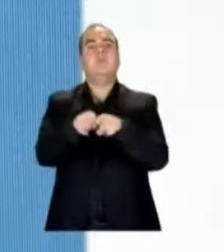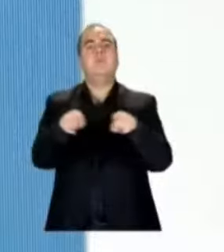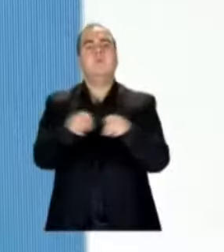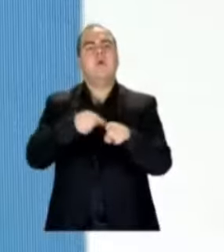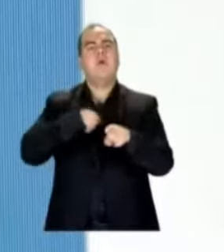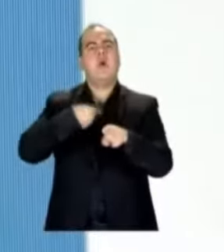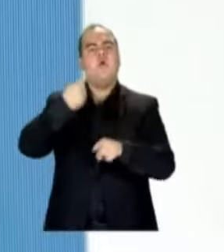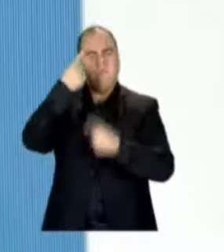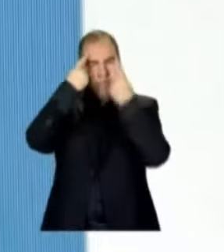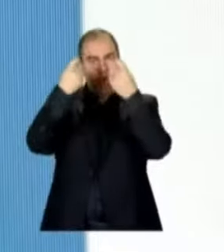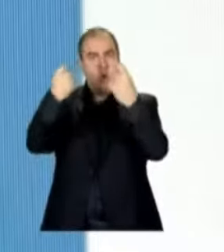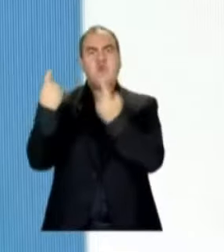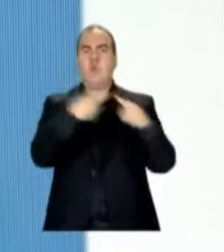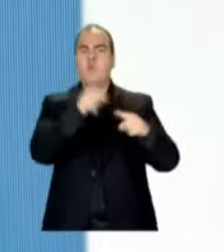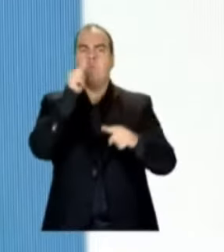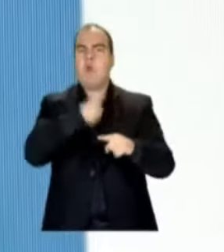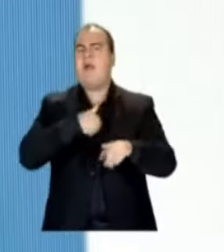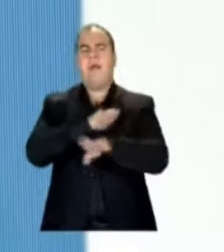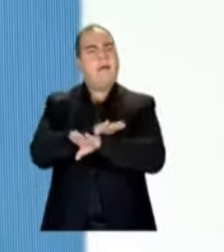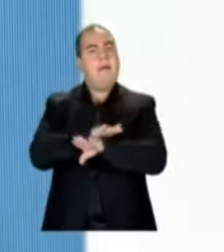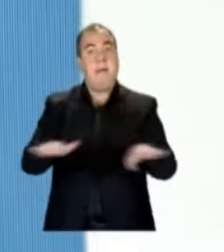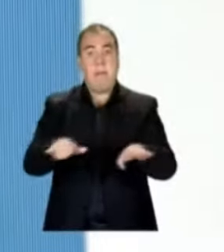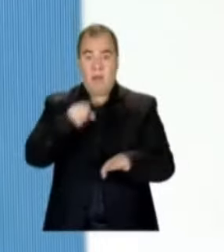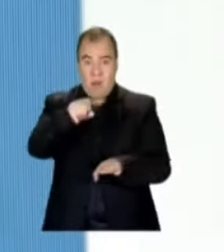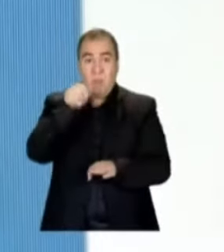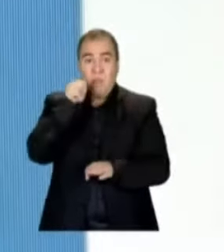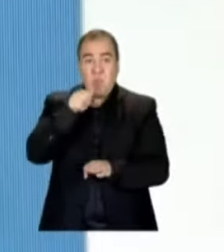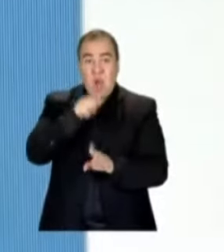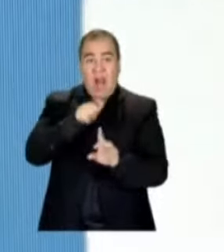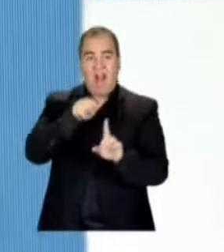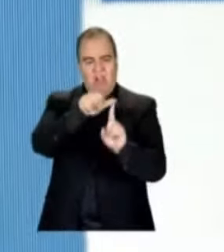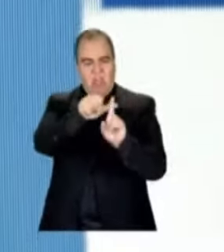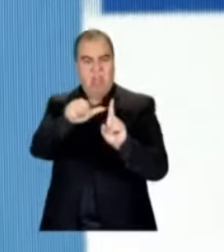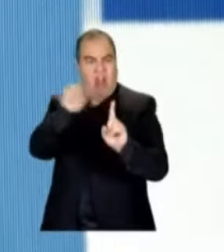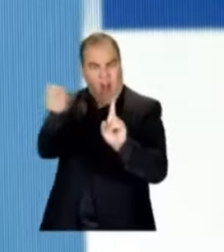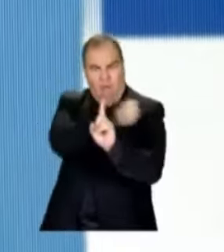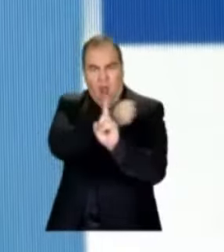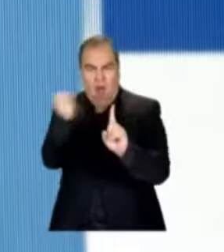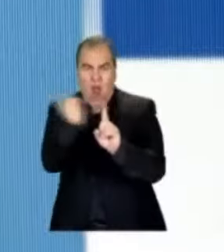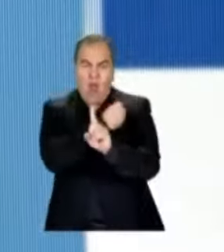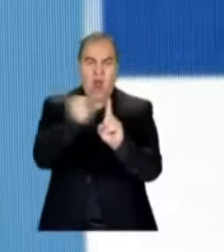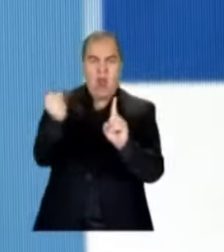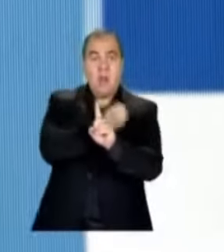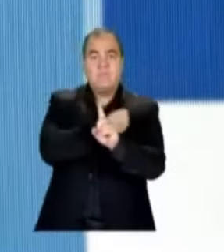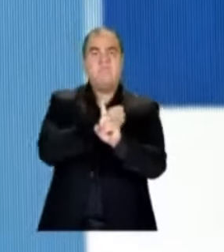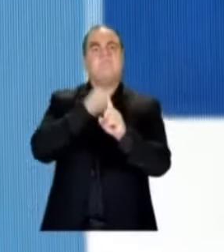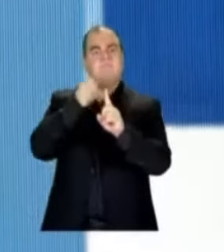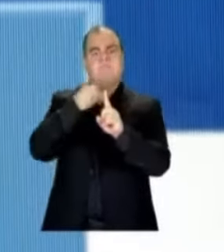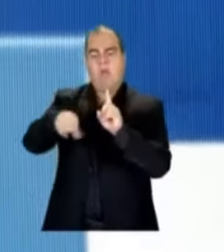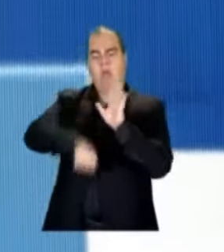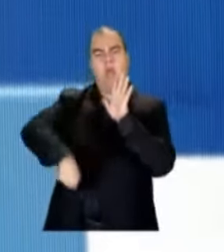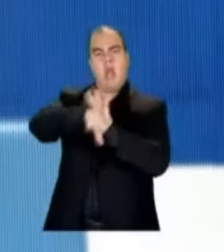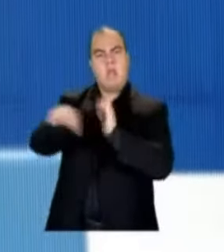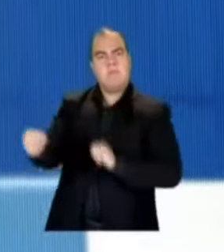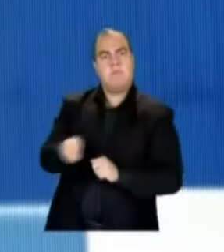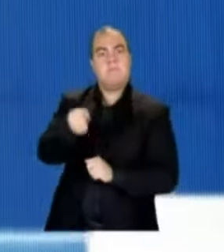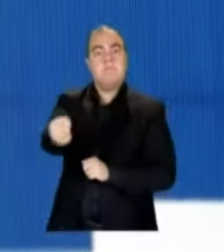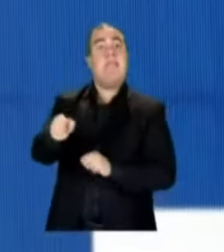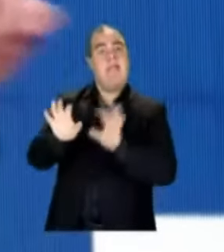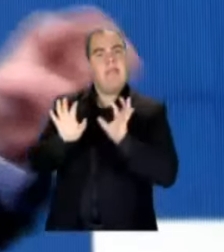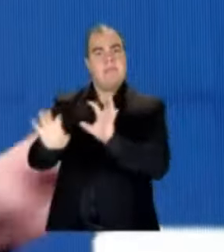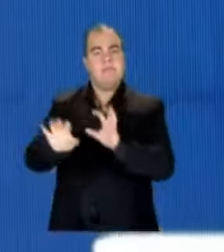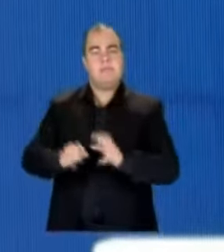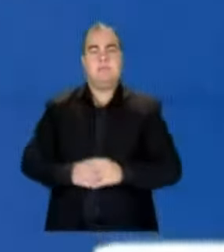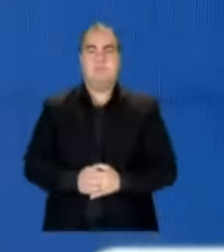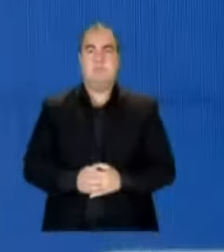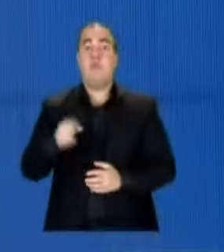combater a violência contra a mulher agressor de mulher no meu governo vai ser tratado como criminoso é assim que tem que ser nós